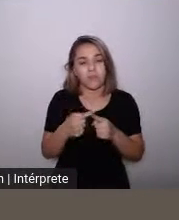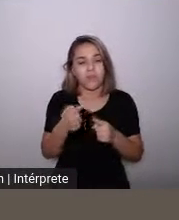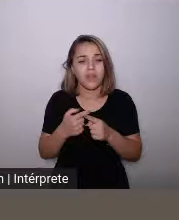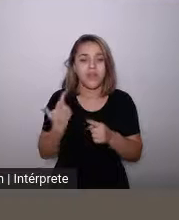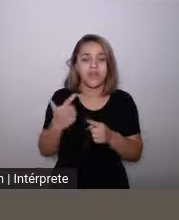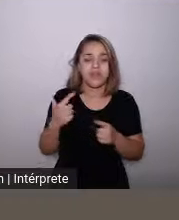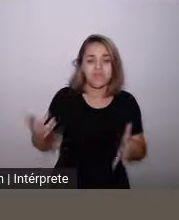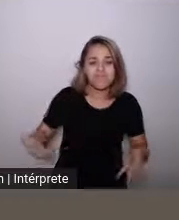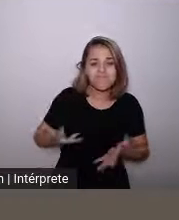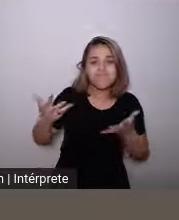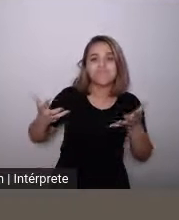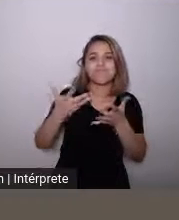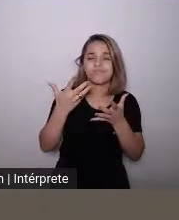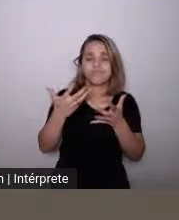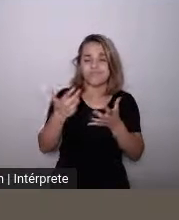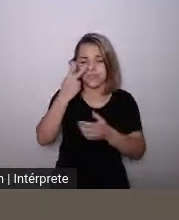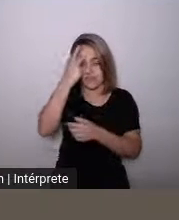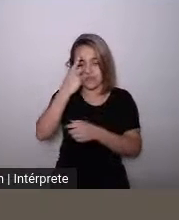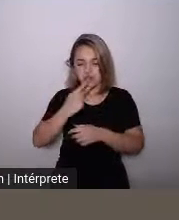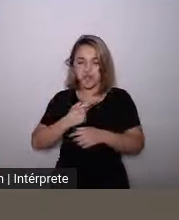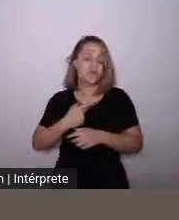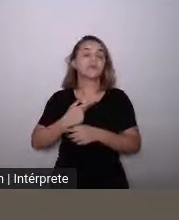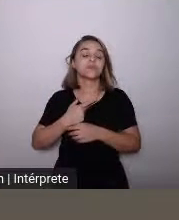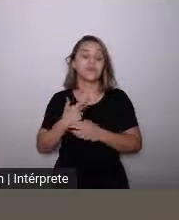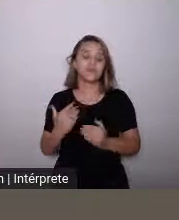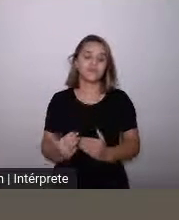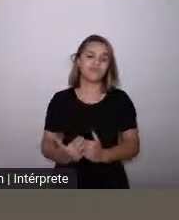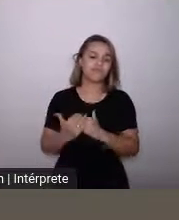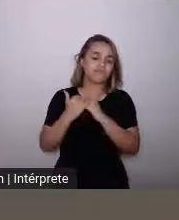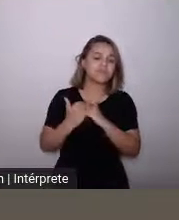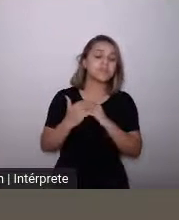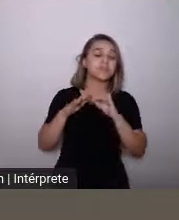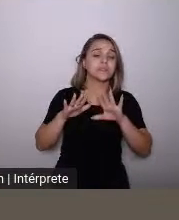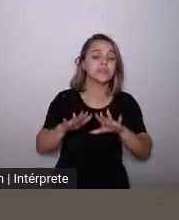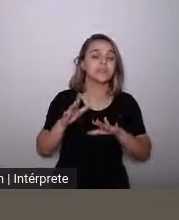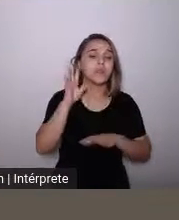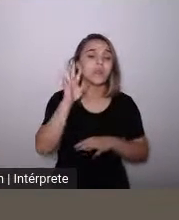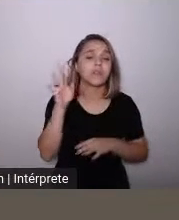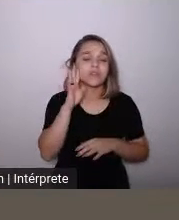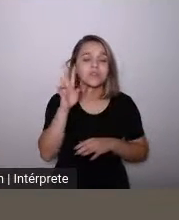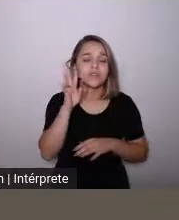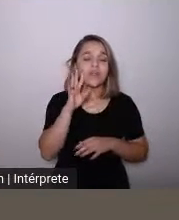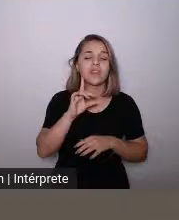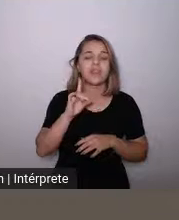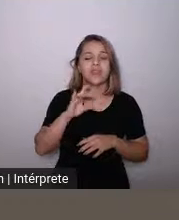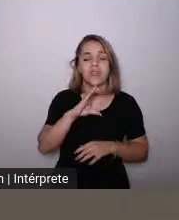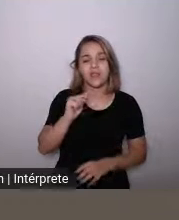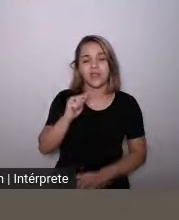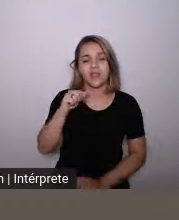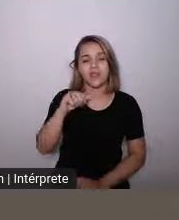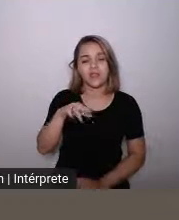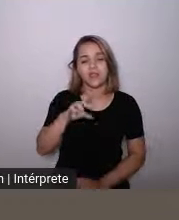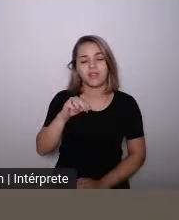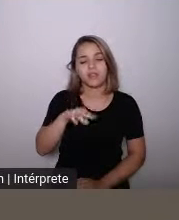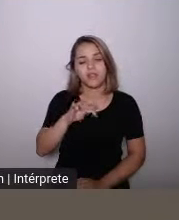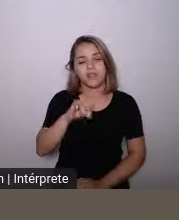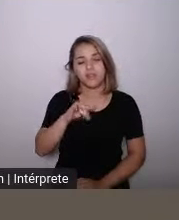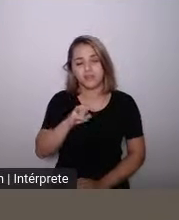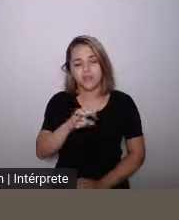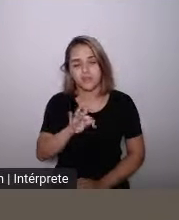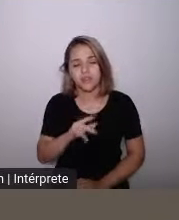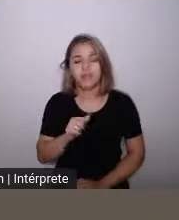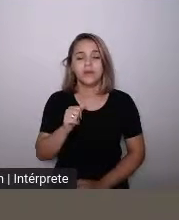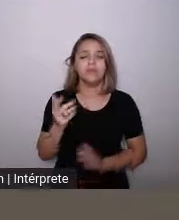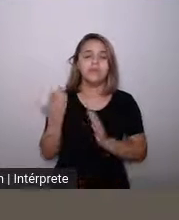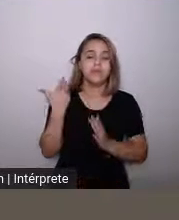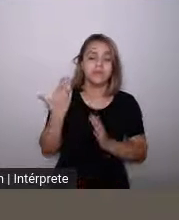impulso autodestrutivo. No entanto, é preciso observar que o imaginário decadentista, inicialmente na década de 70 e no começo da